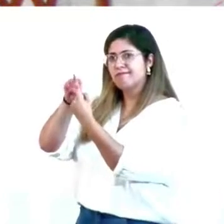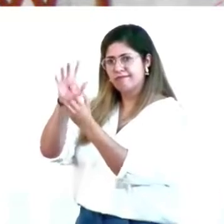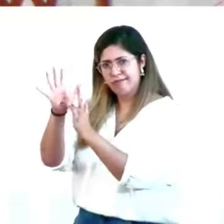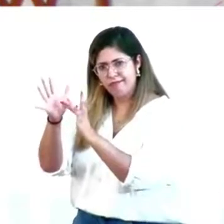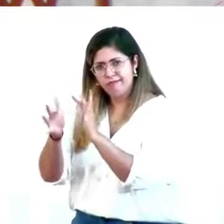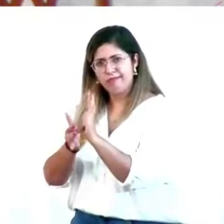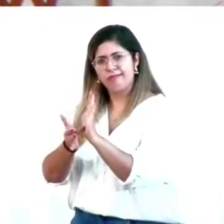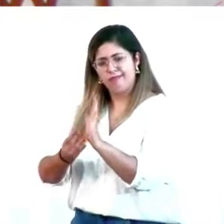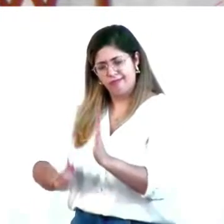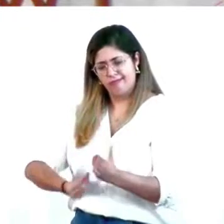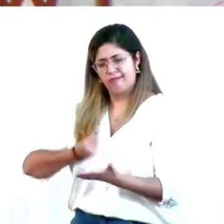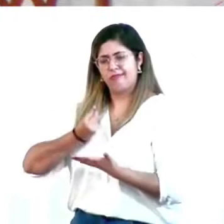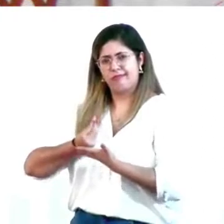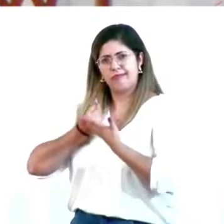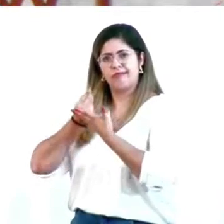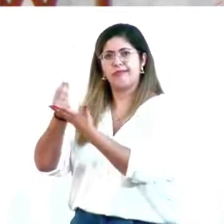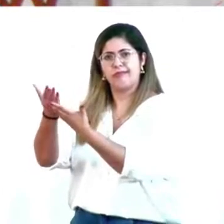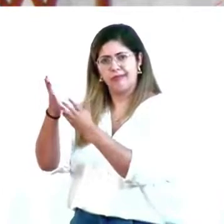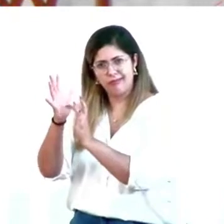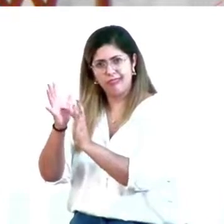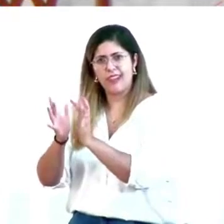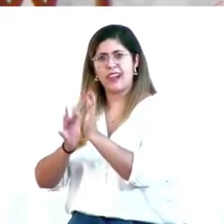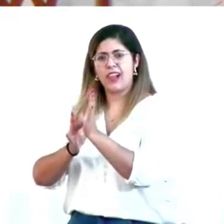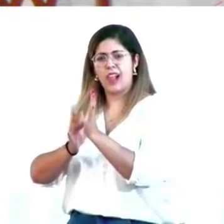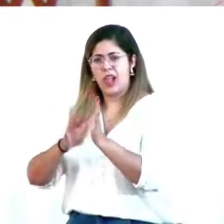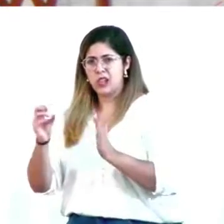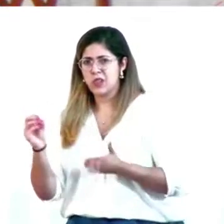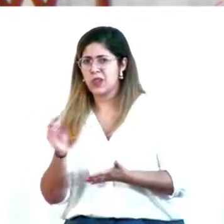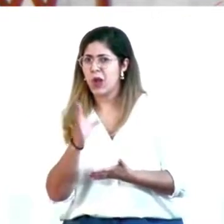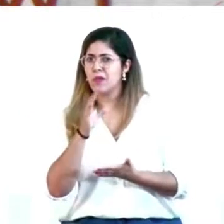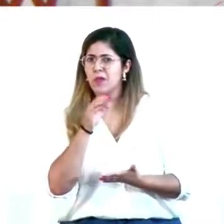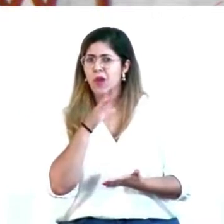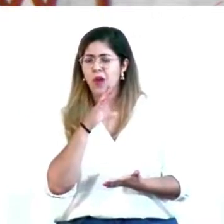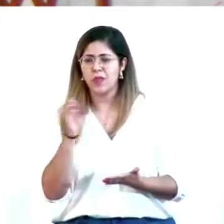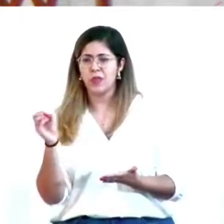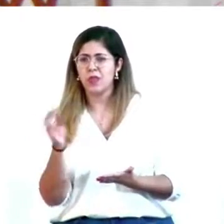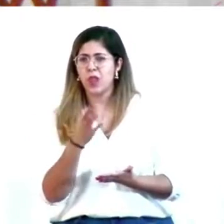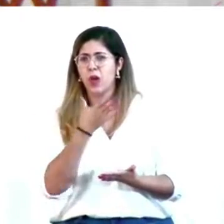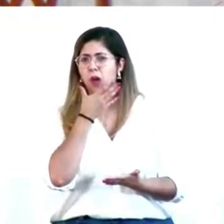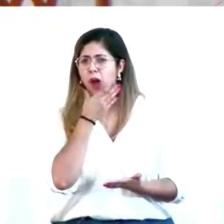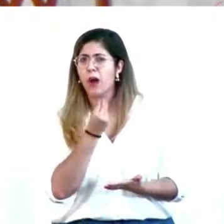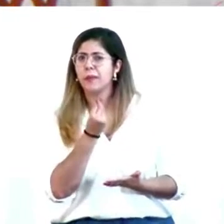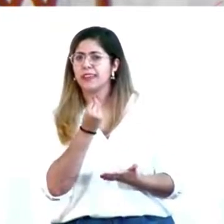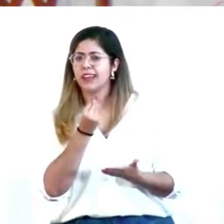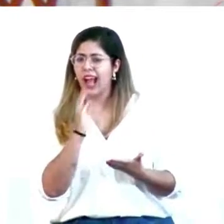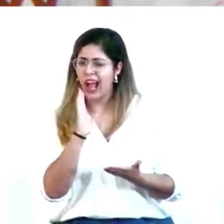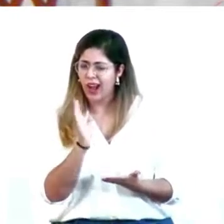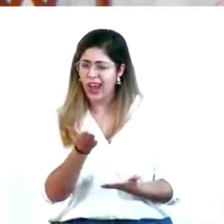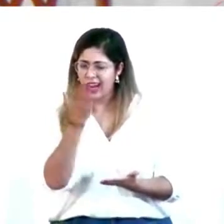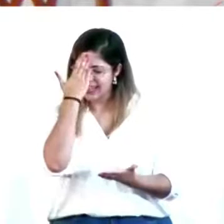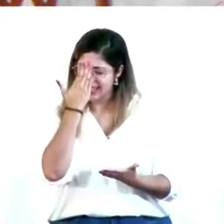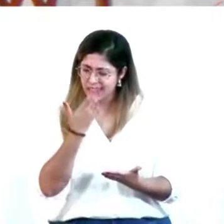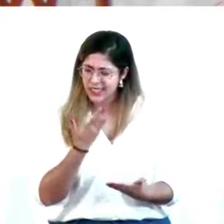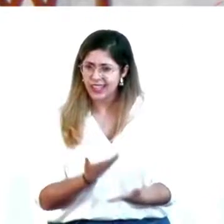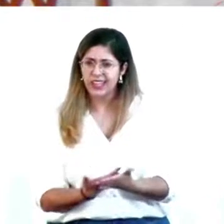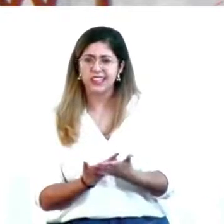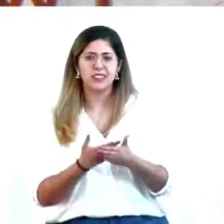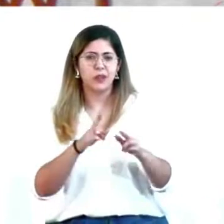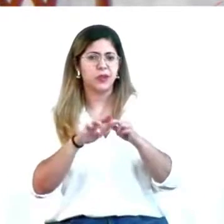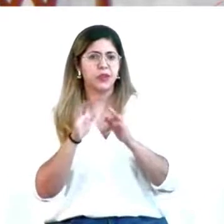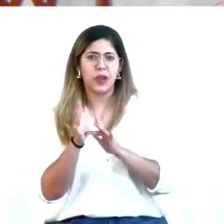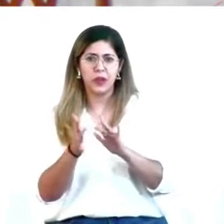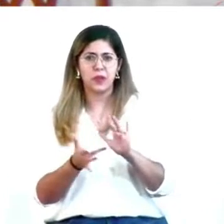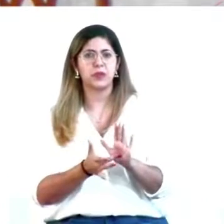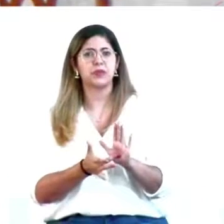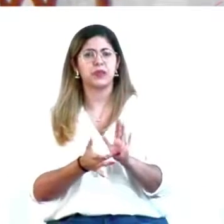nosso entendimento, para se revestir do novo homem, no espírito de entendimento, em justiça e retidão